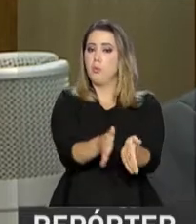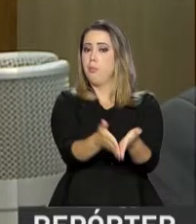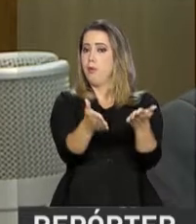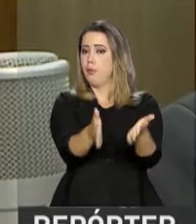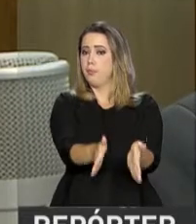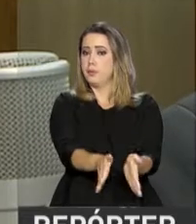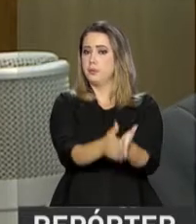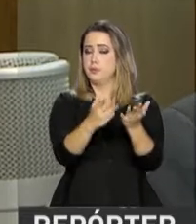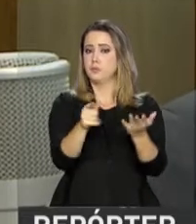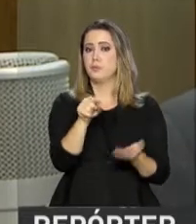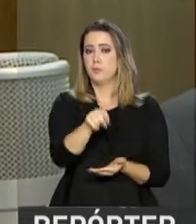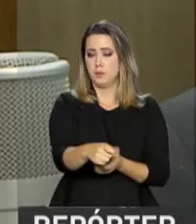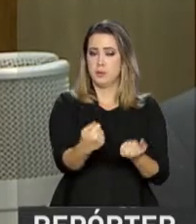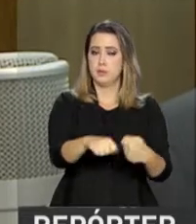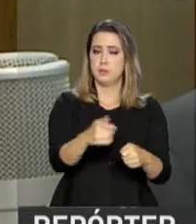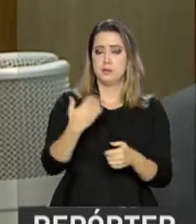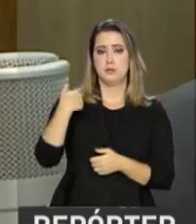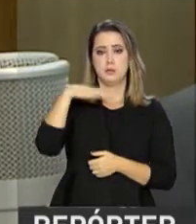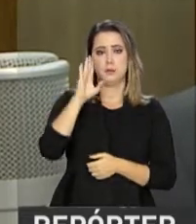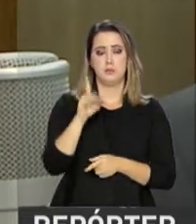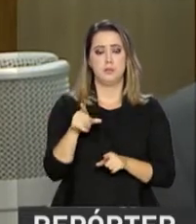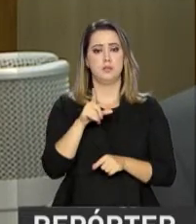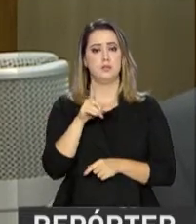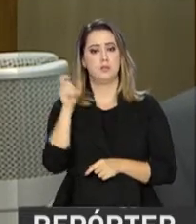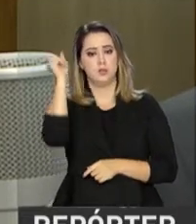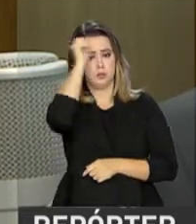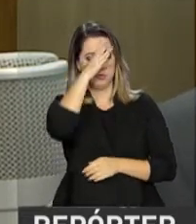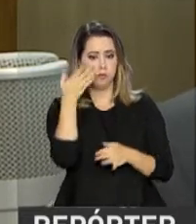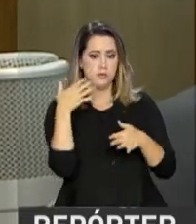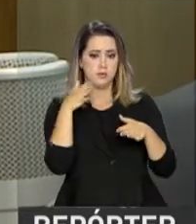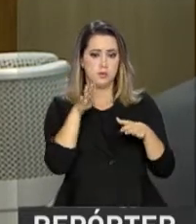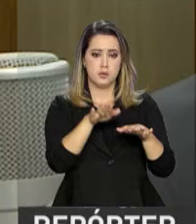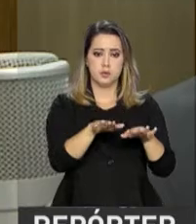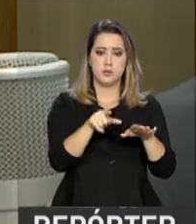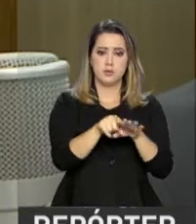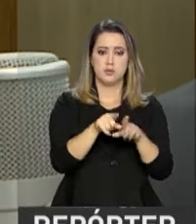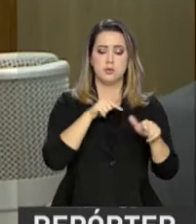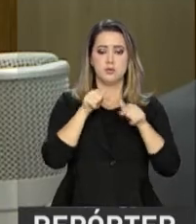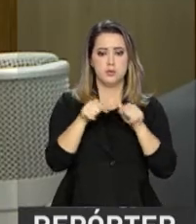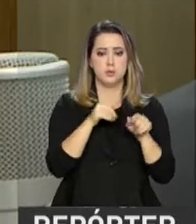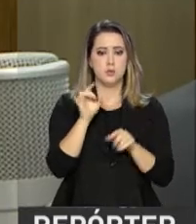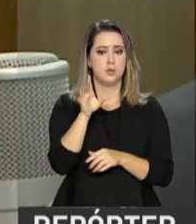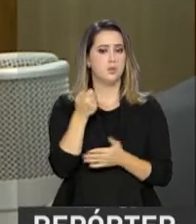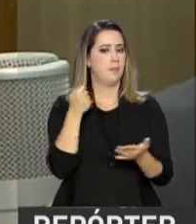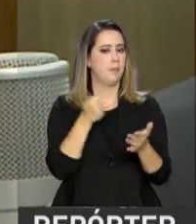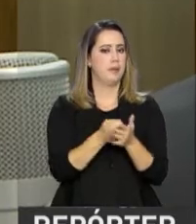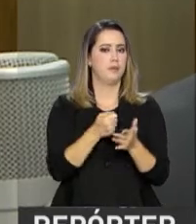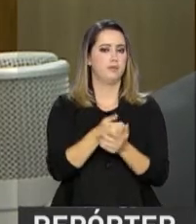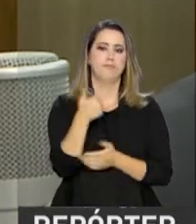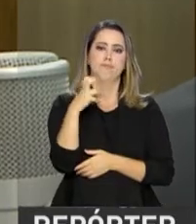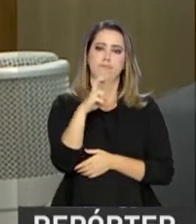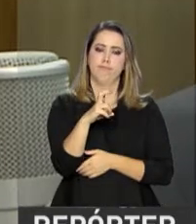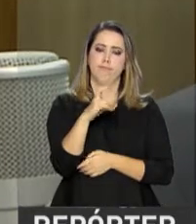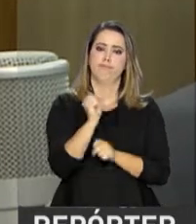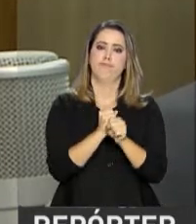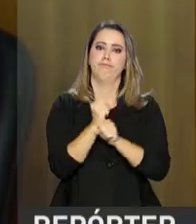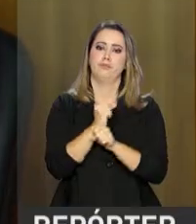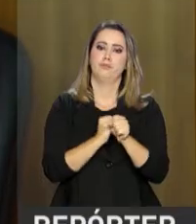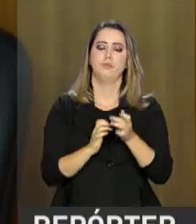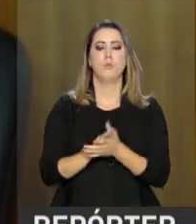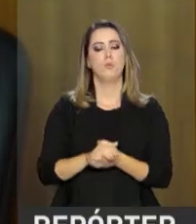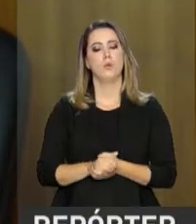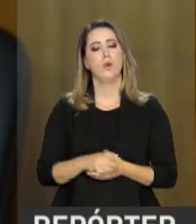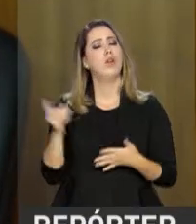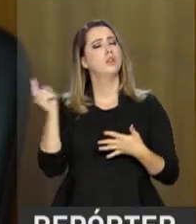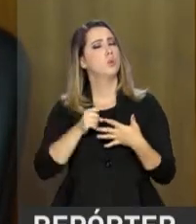à camada mais carente da população que têm mais dificuldade de inserção no mercado de trabalho e só consegue contribuir por 15 anos a cantar entre